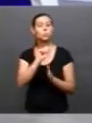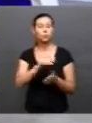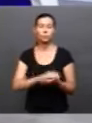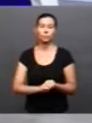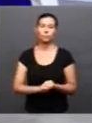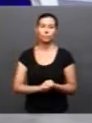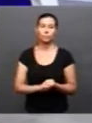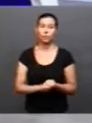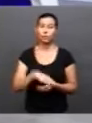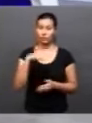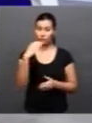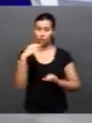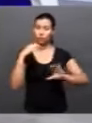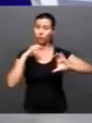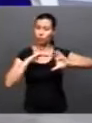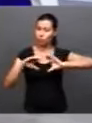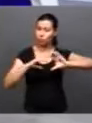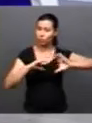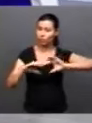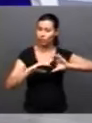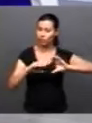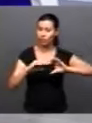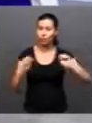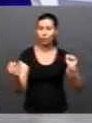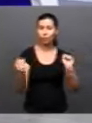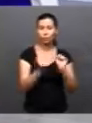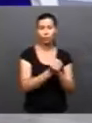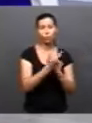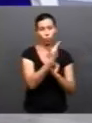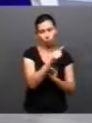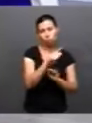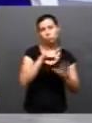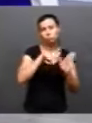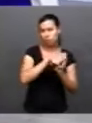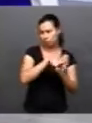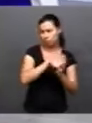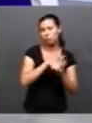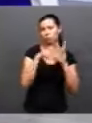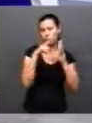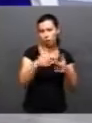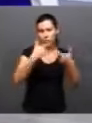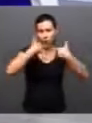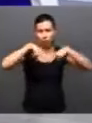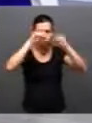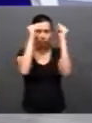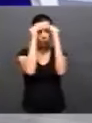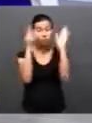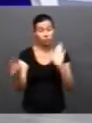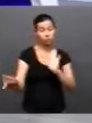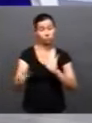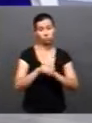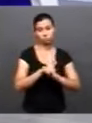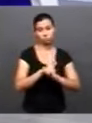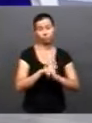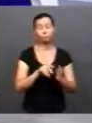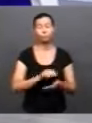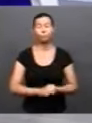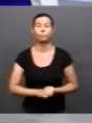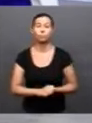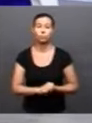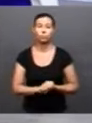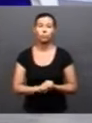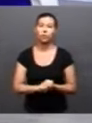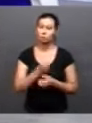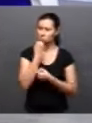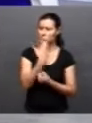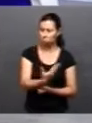bem entre os pares. Nós precisamos... Uma linguagem toda especial. Claro, e faz isso